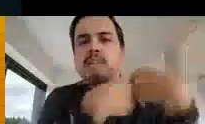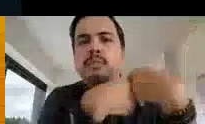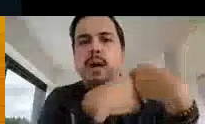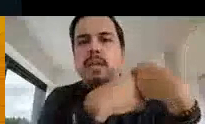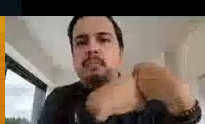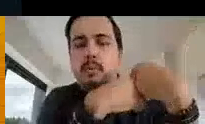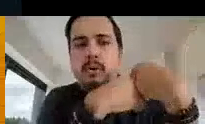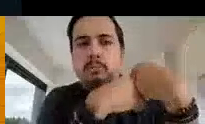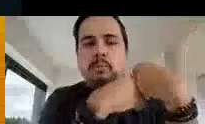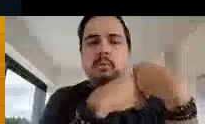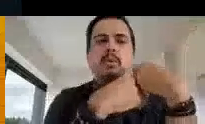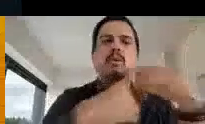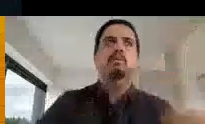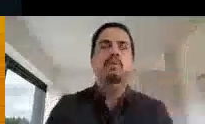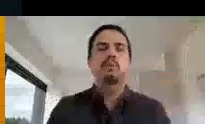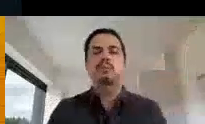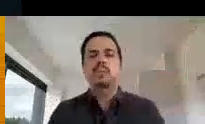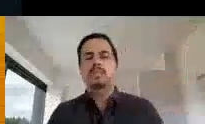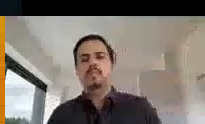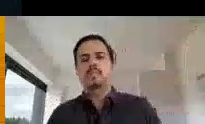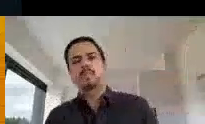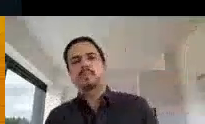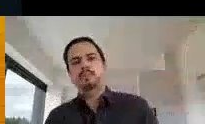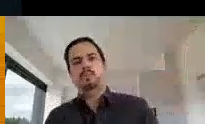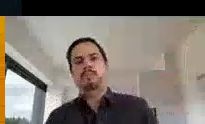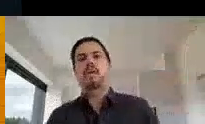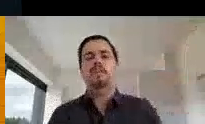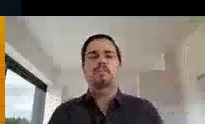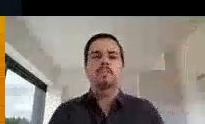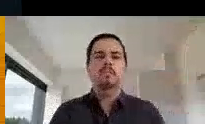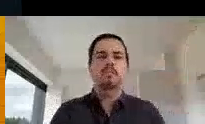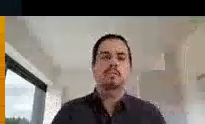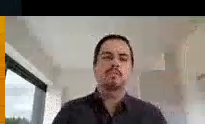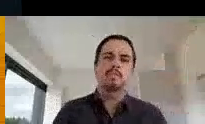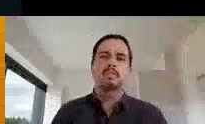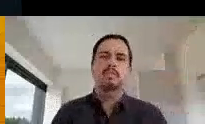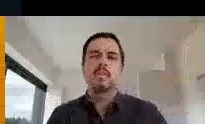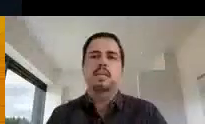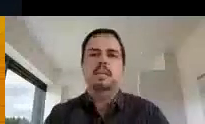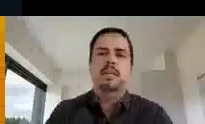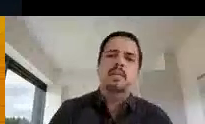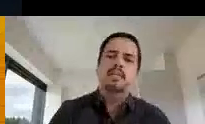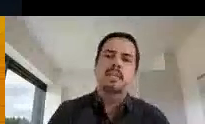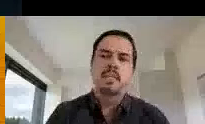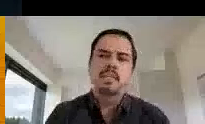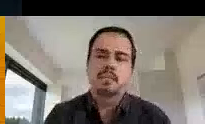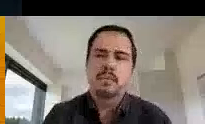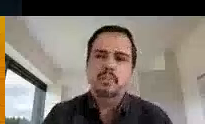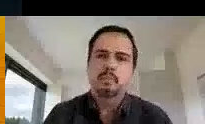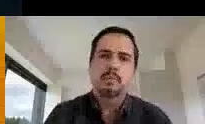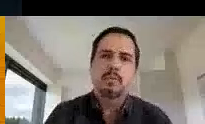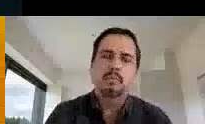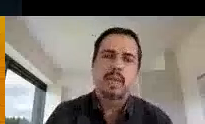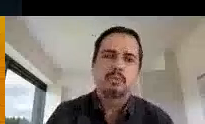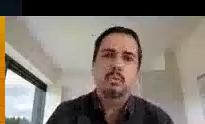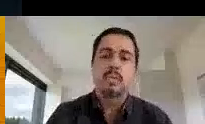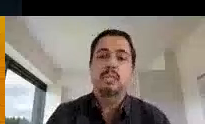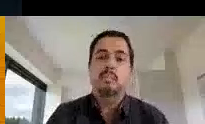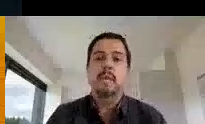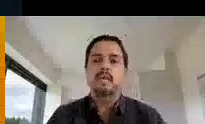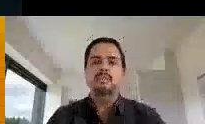isso. Tem gente que faz por inocência mesmo, eu acho que o Sebrae faz bastante por inocência. E tem gente que faz